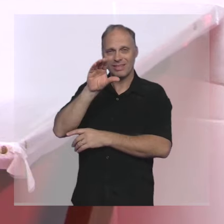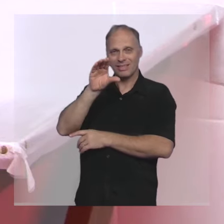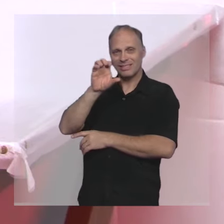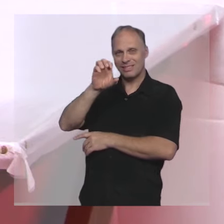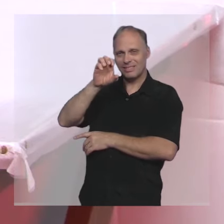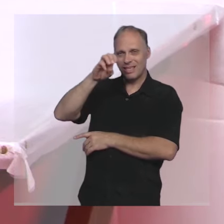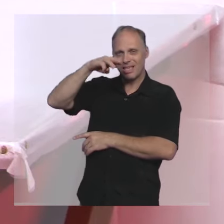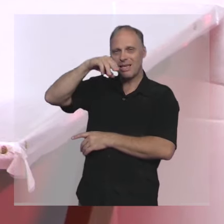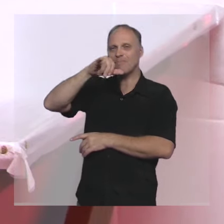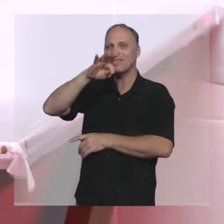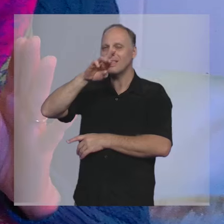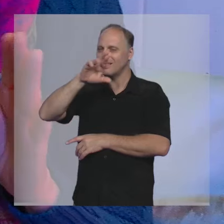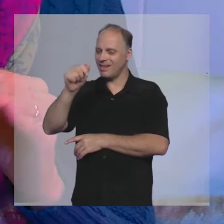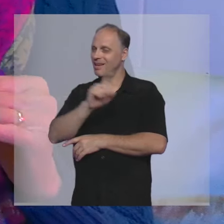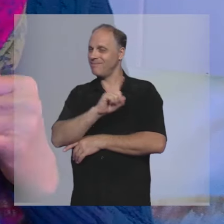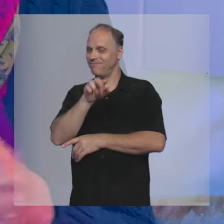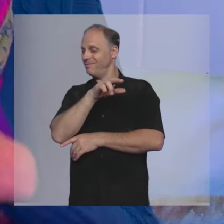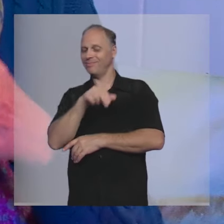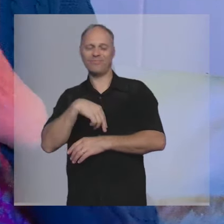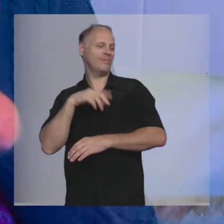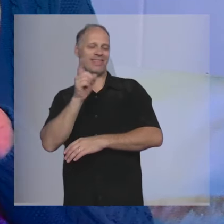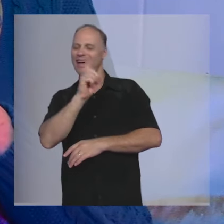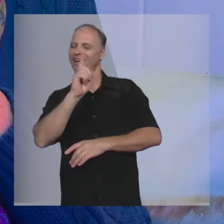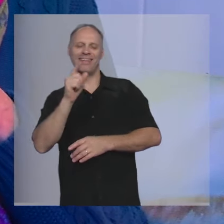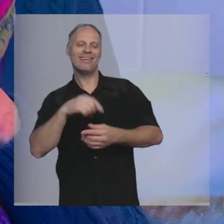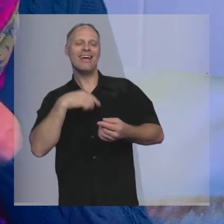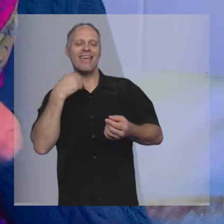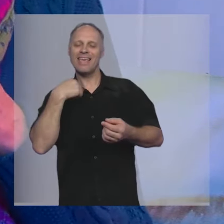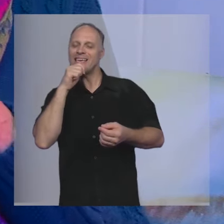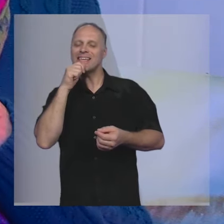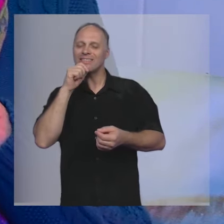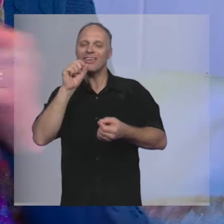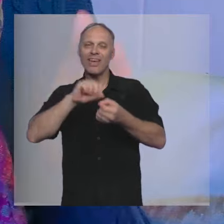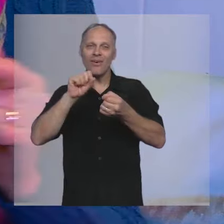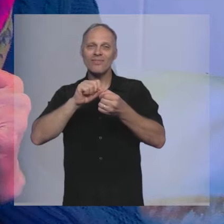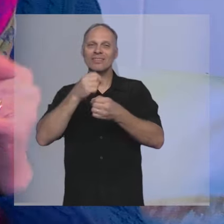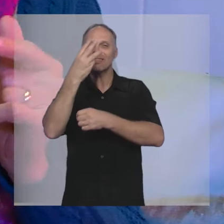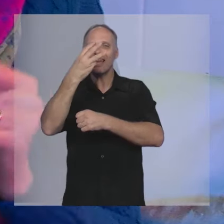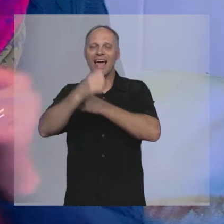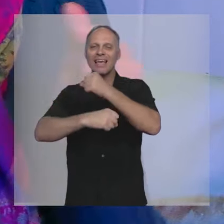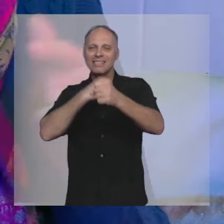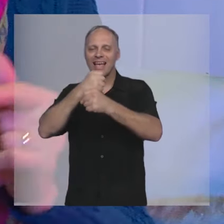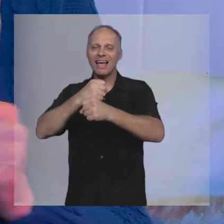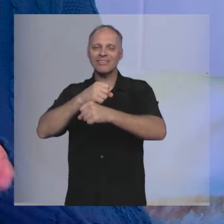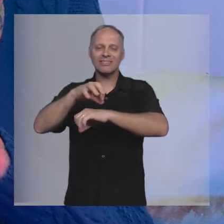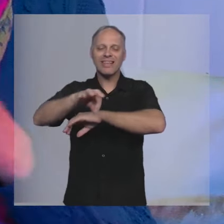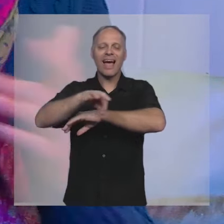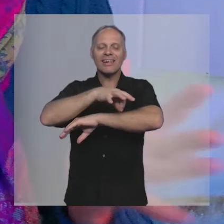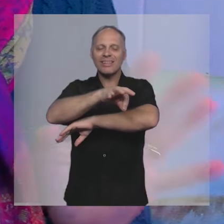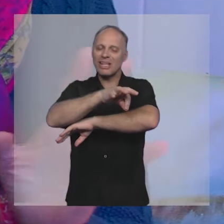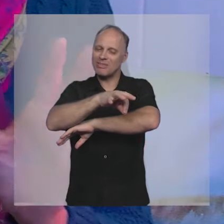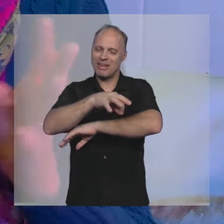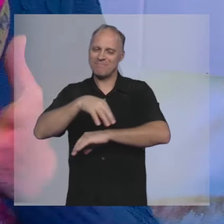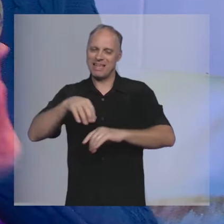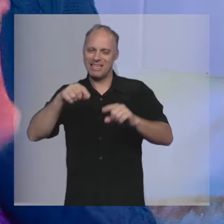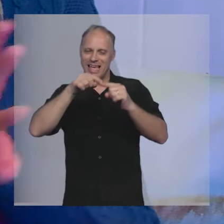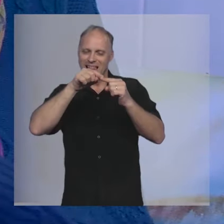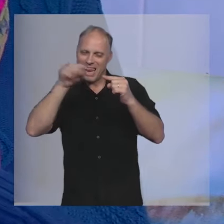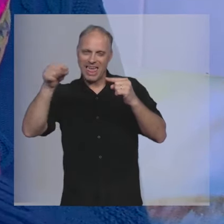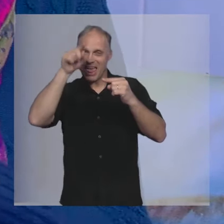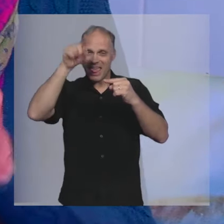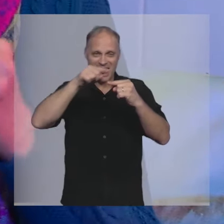simetrias, então, nem pensar. Não. E isso que eu comecei e fiz 3 anos de arquitetura antes disso. Mas eu